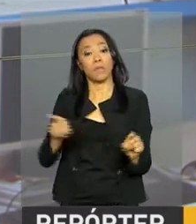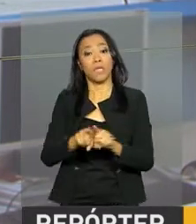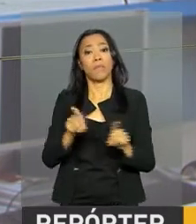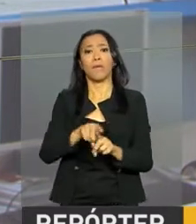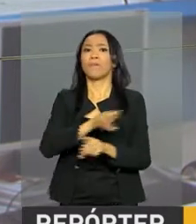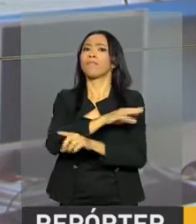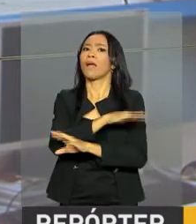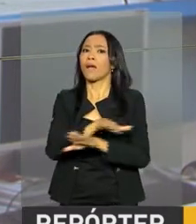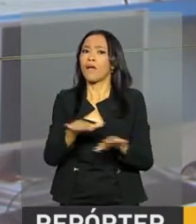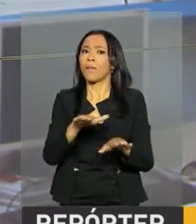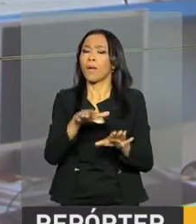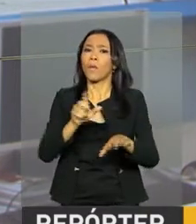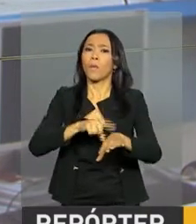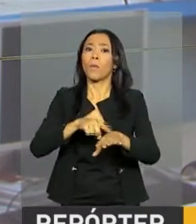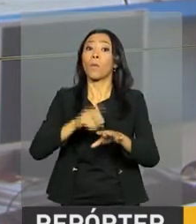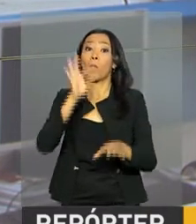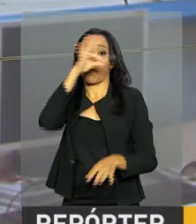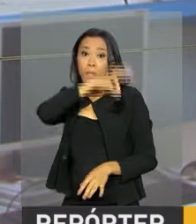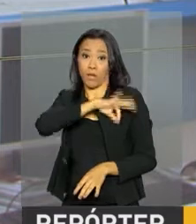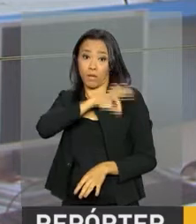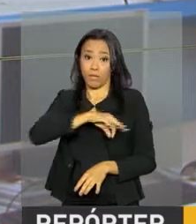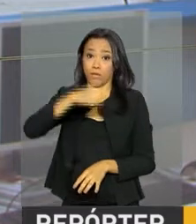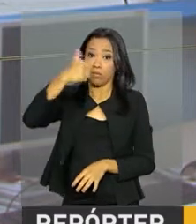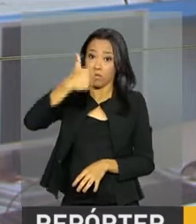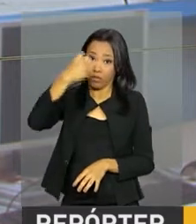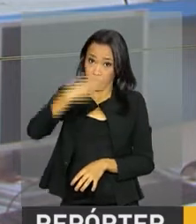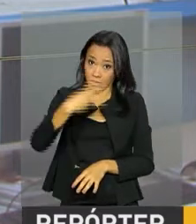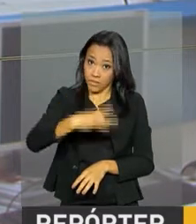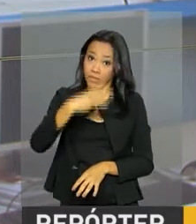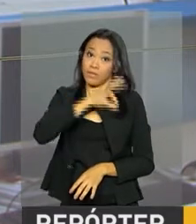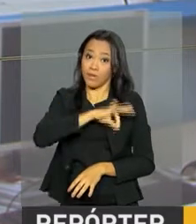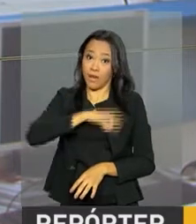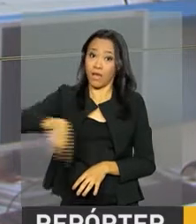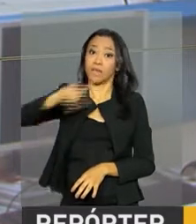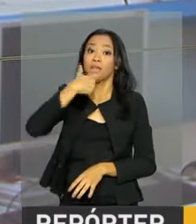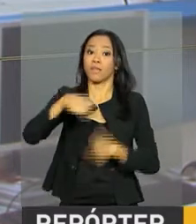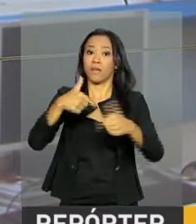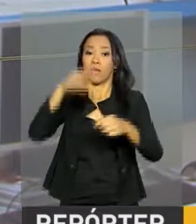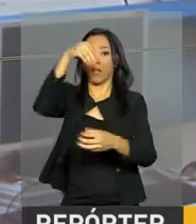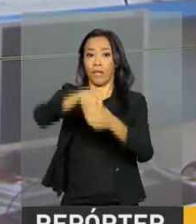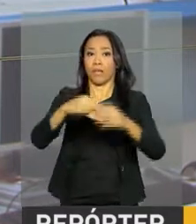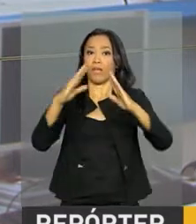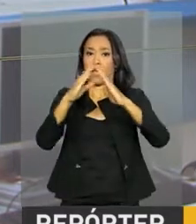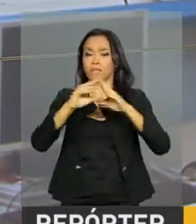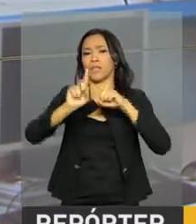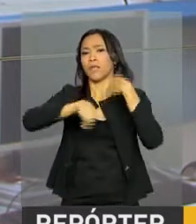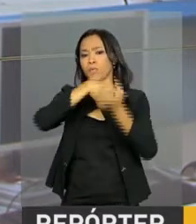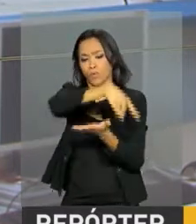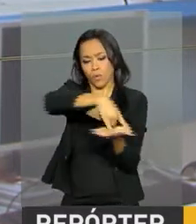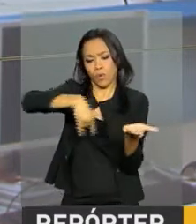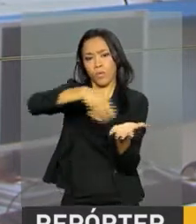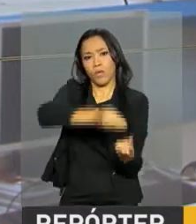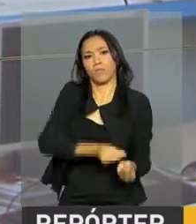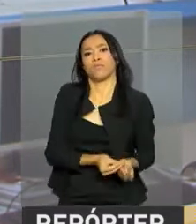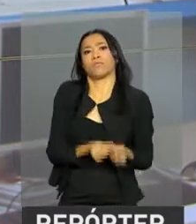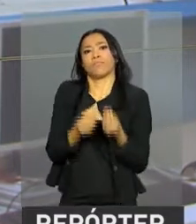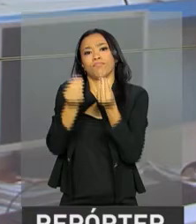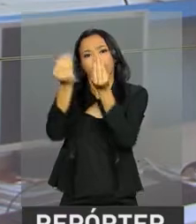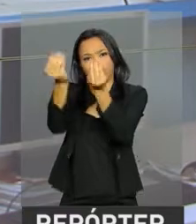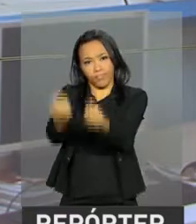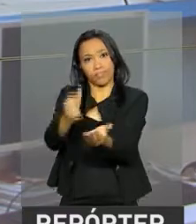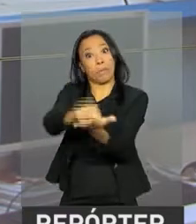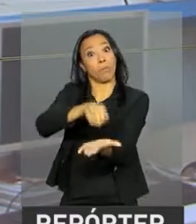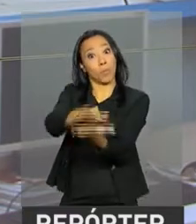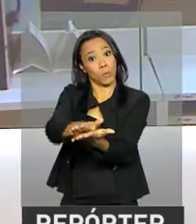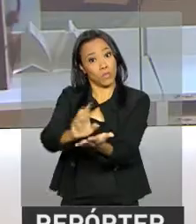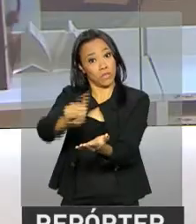pagamento do 13º salário dos trabalhadores domésticos depois desse prazo os documentos passam a ser emitidos com